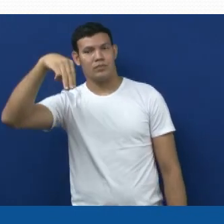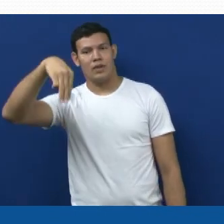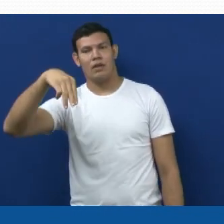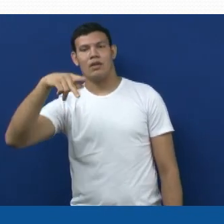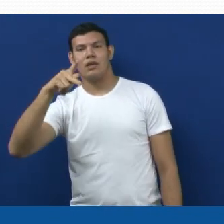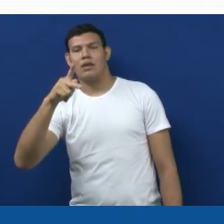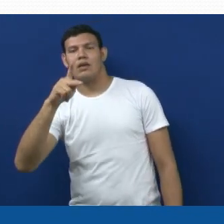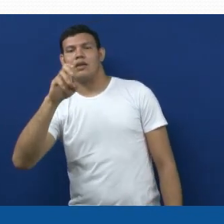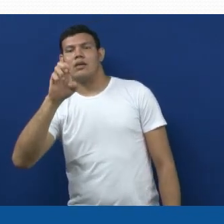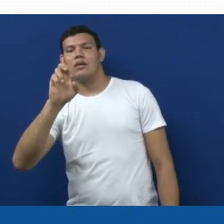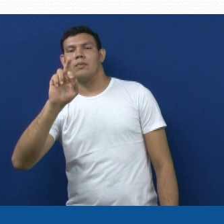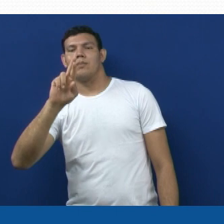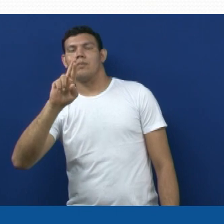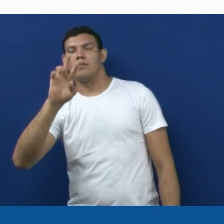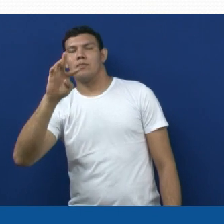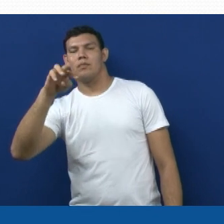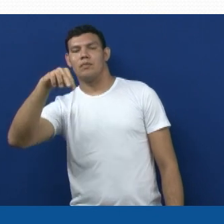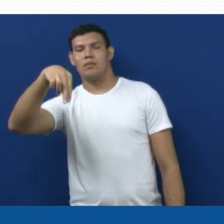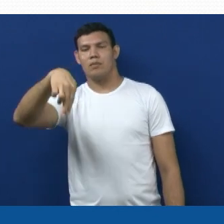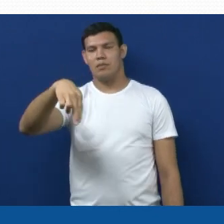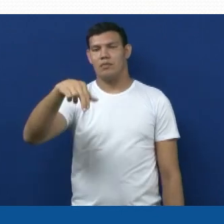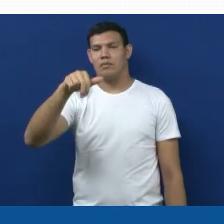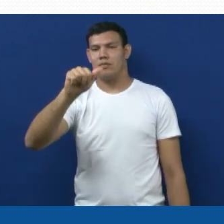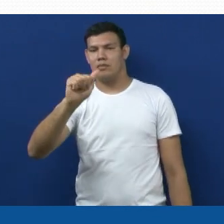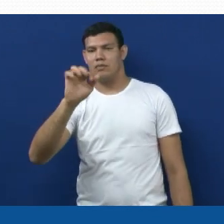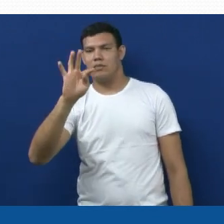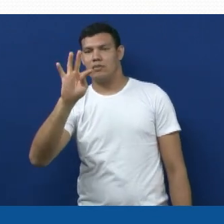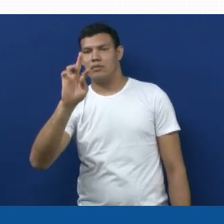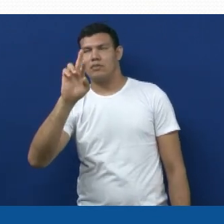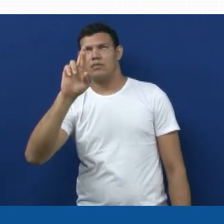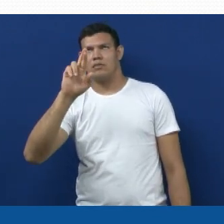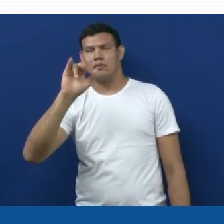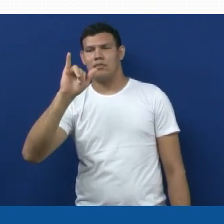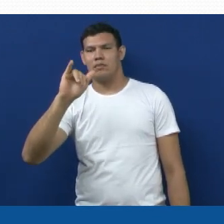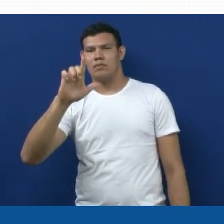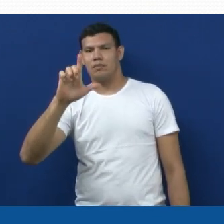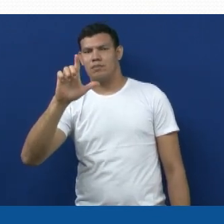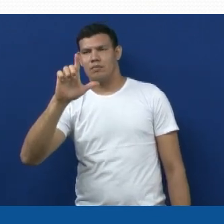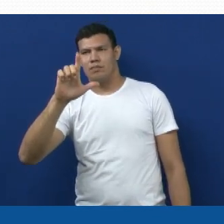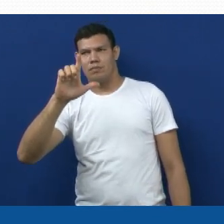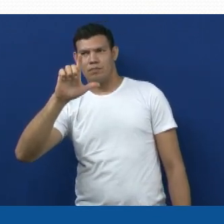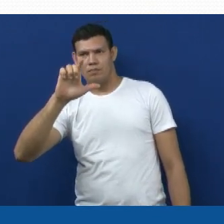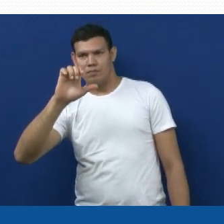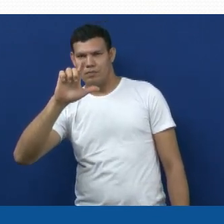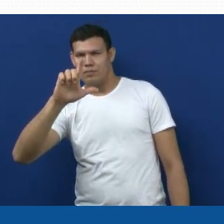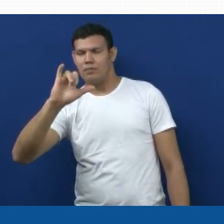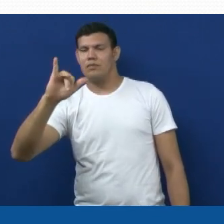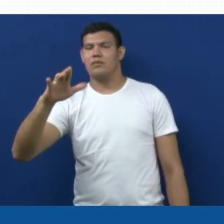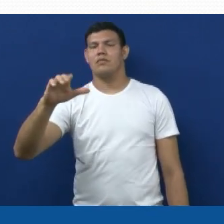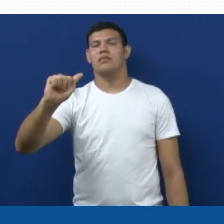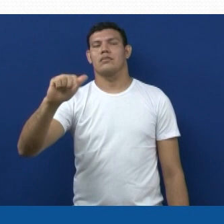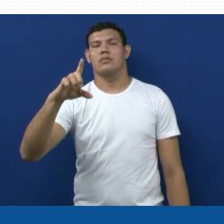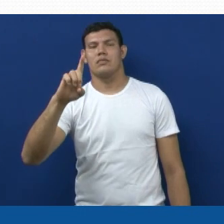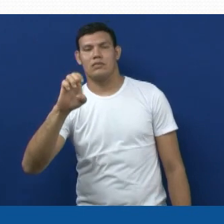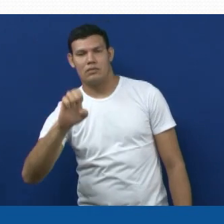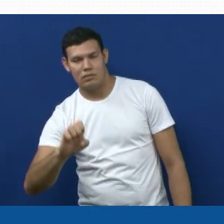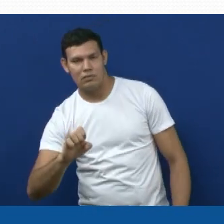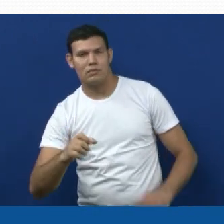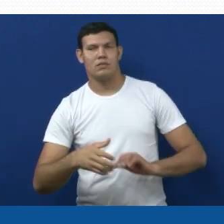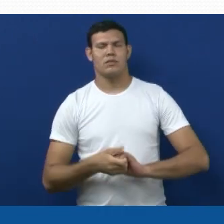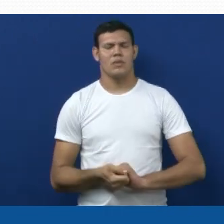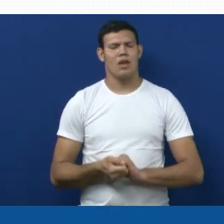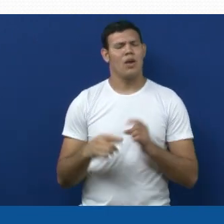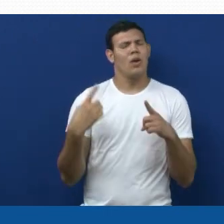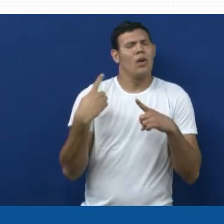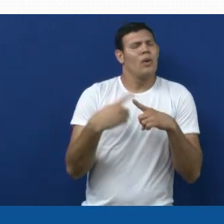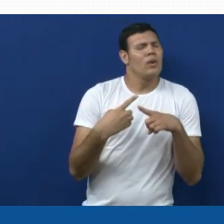corpos não podem ocupar o mesmo espaço ao mesmo tempo. Essa é uma propriedade da matéria. Não tem como dois